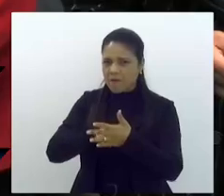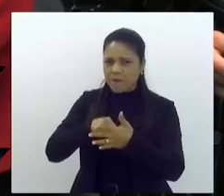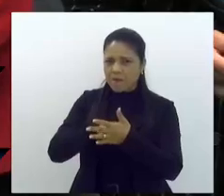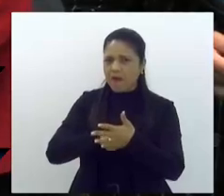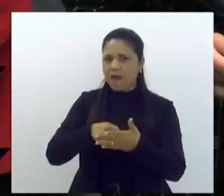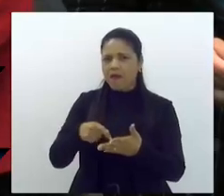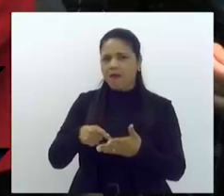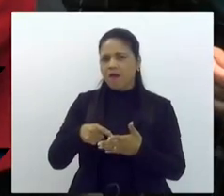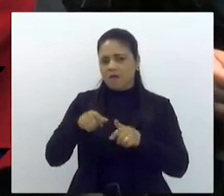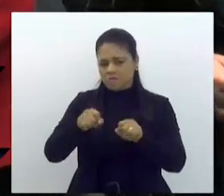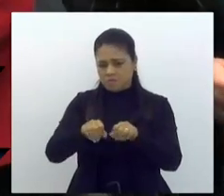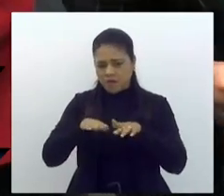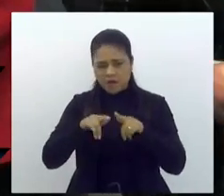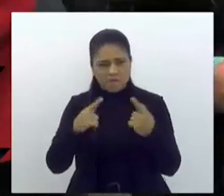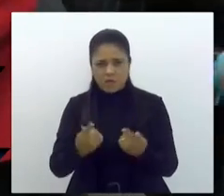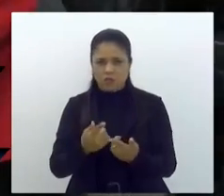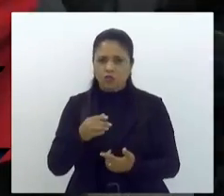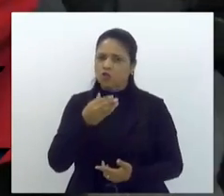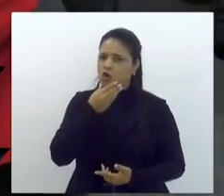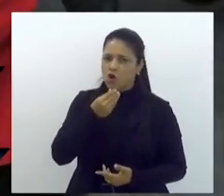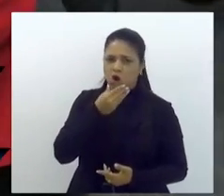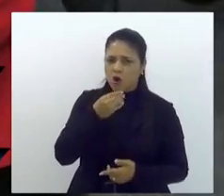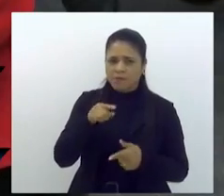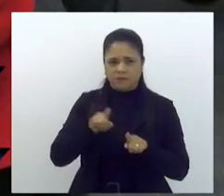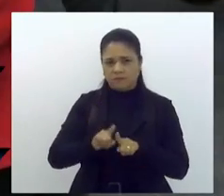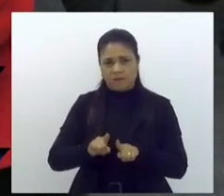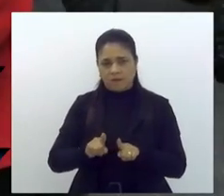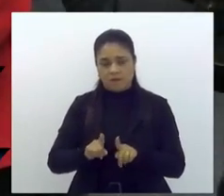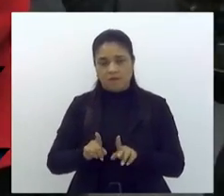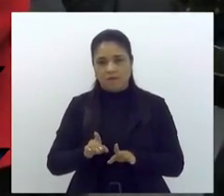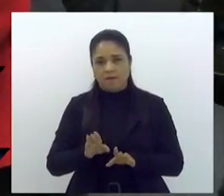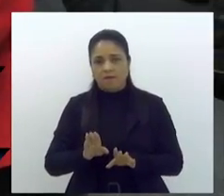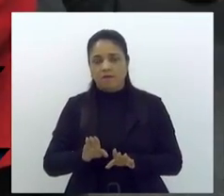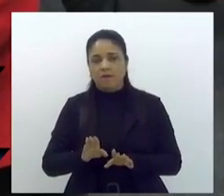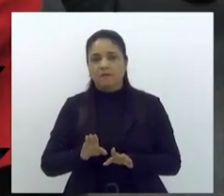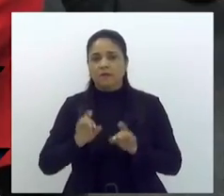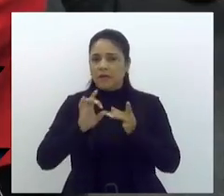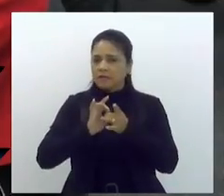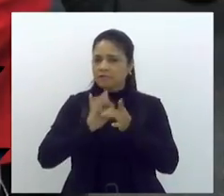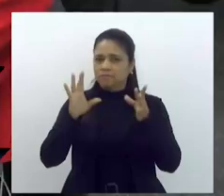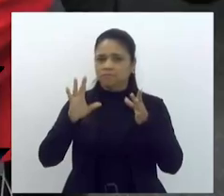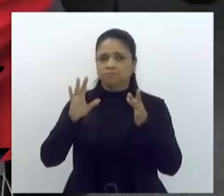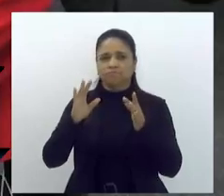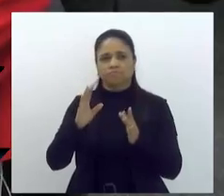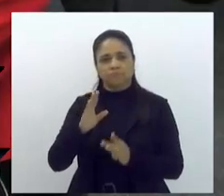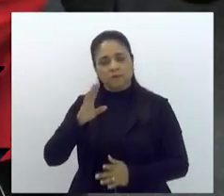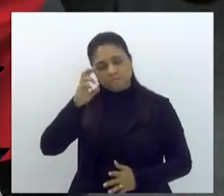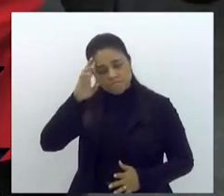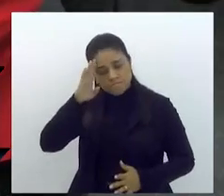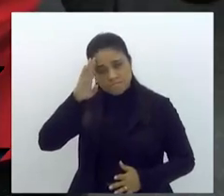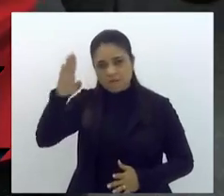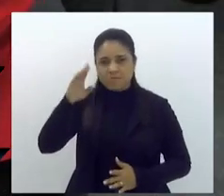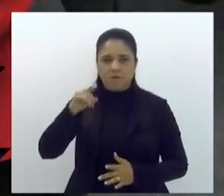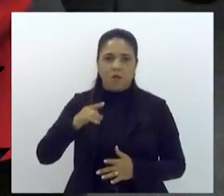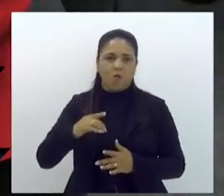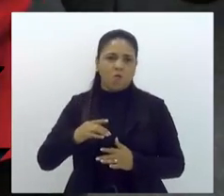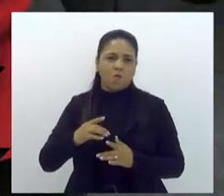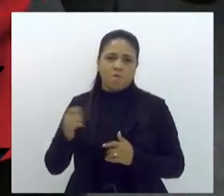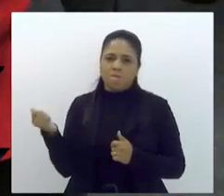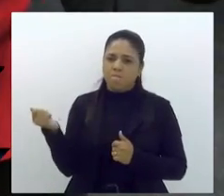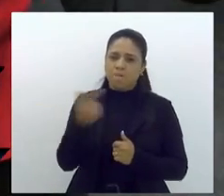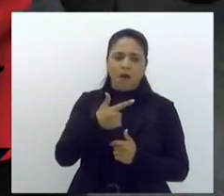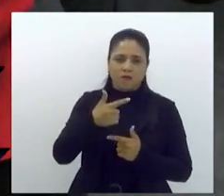de nenhum homem também a democracia a que fala mais alto do que a violência tentaram